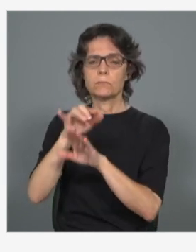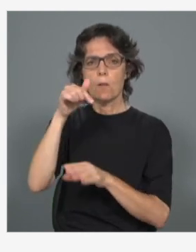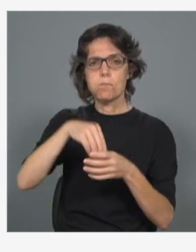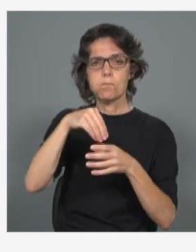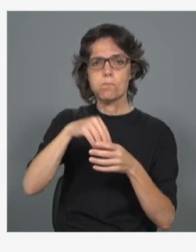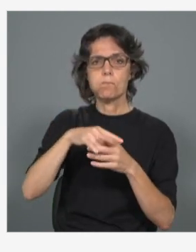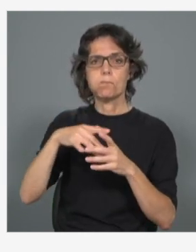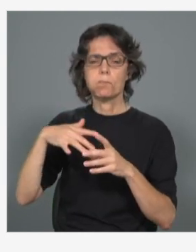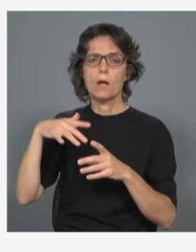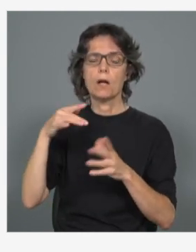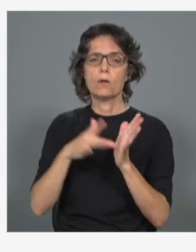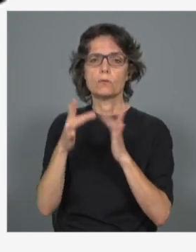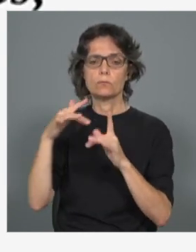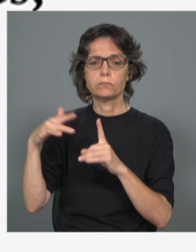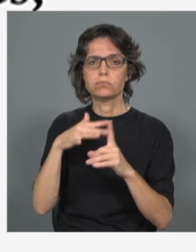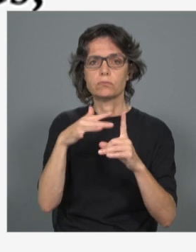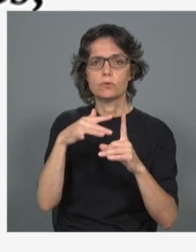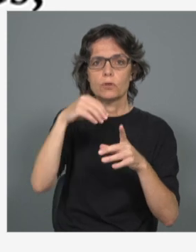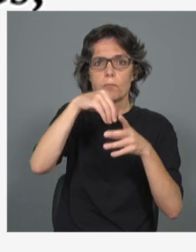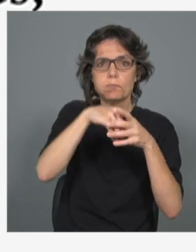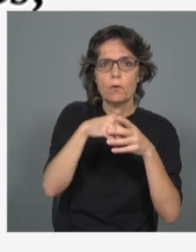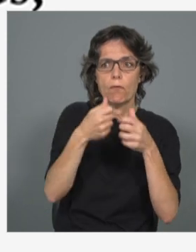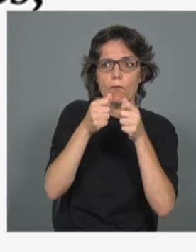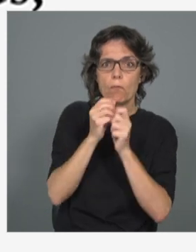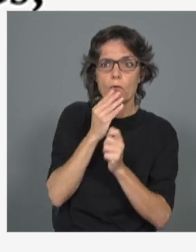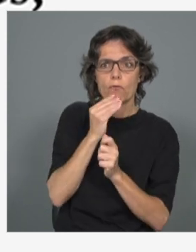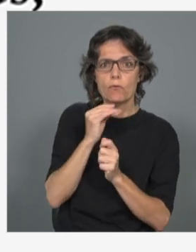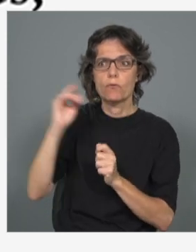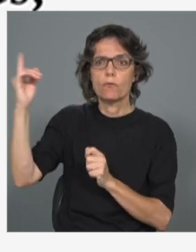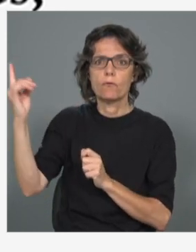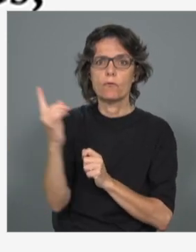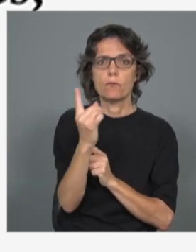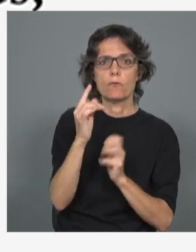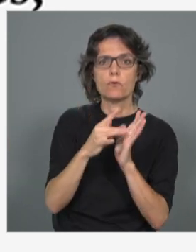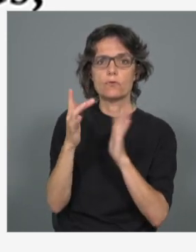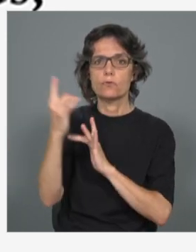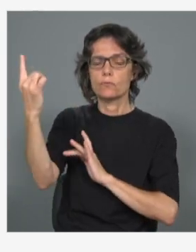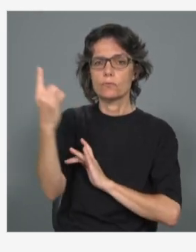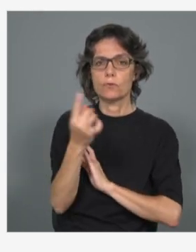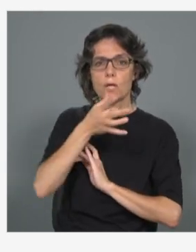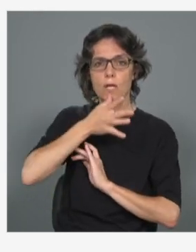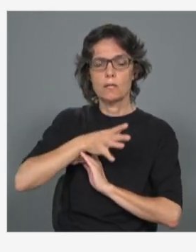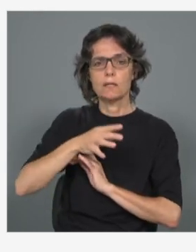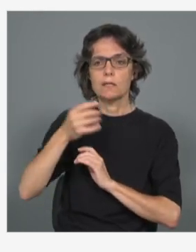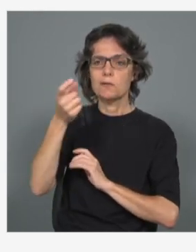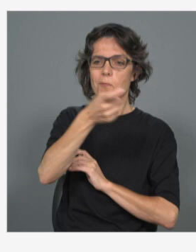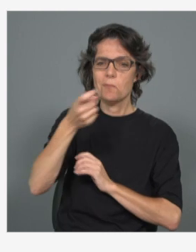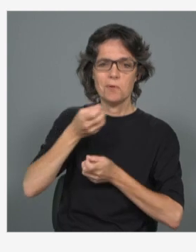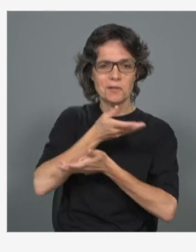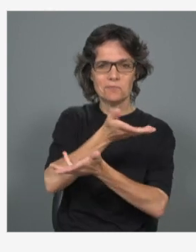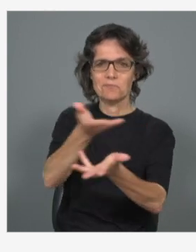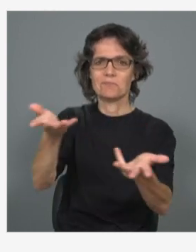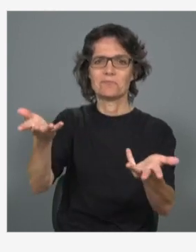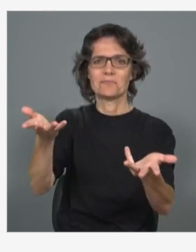com medo dos judeus, veio Jesus, apresentou-se no meio deles e disse-lhes: "A paz esteja